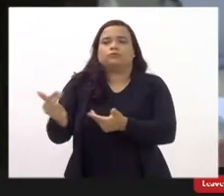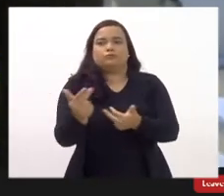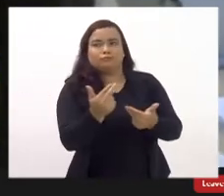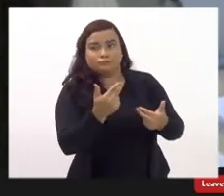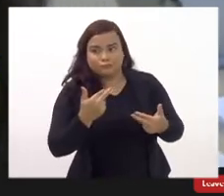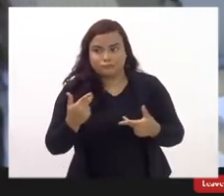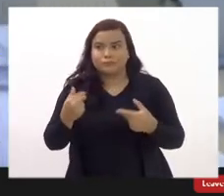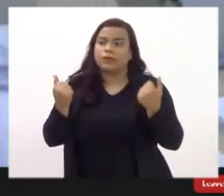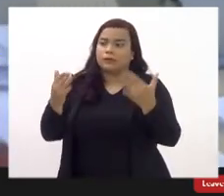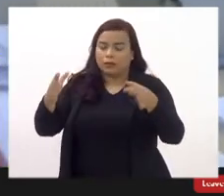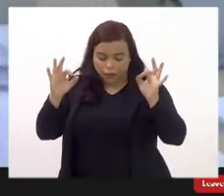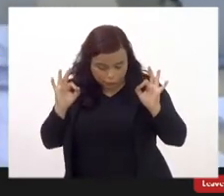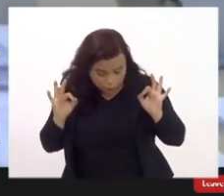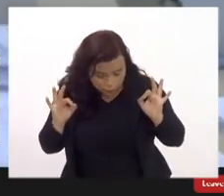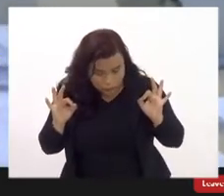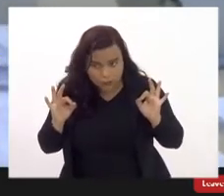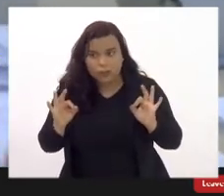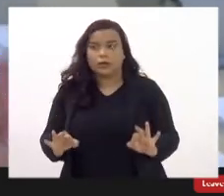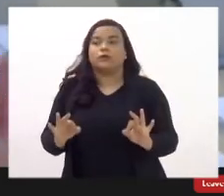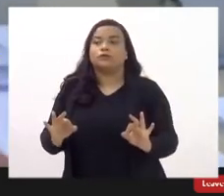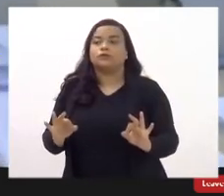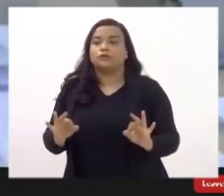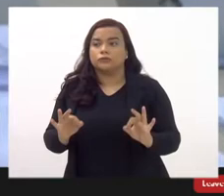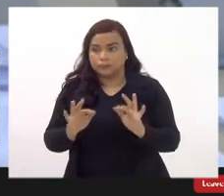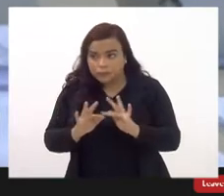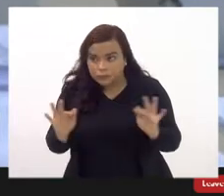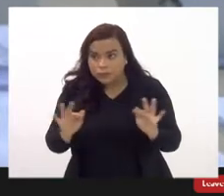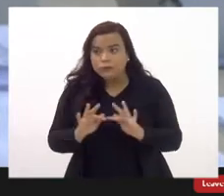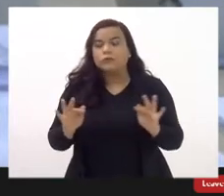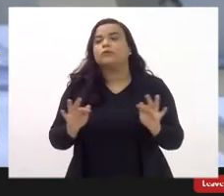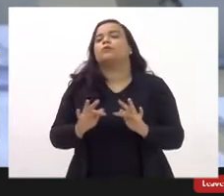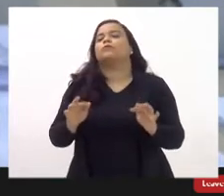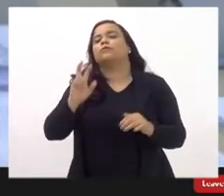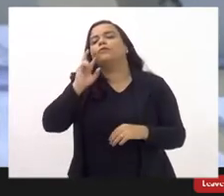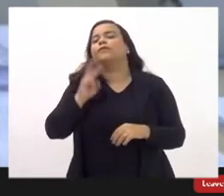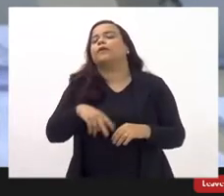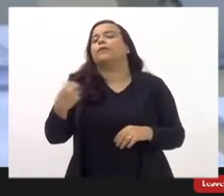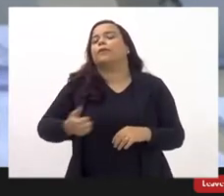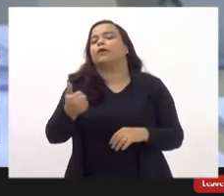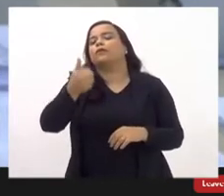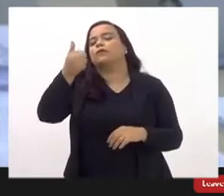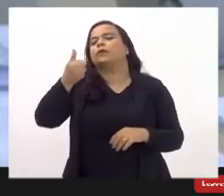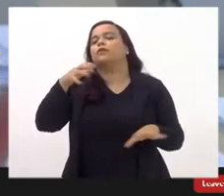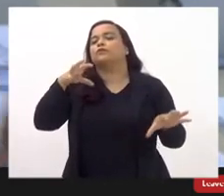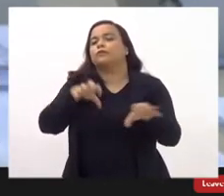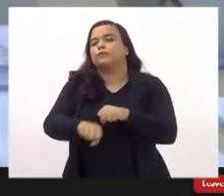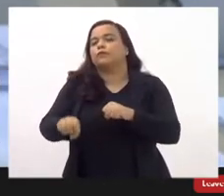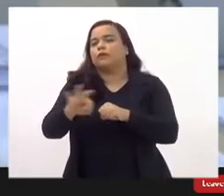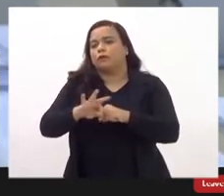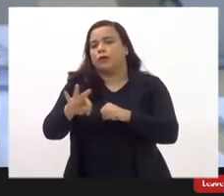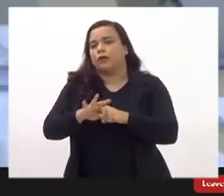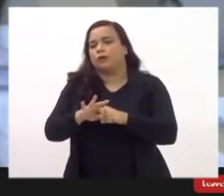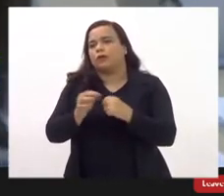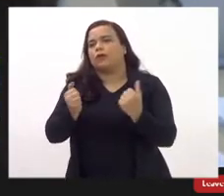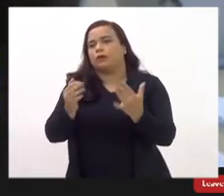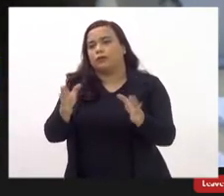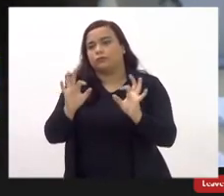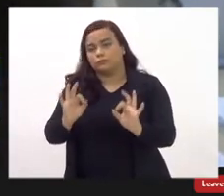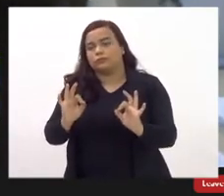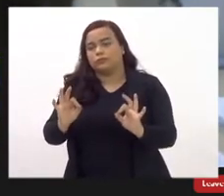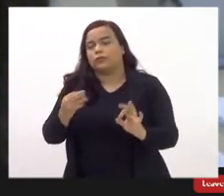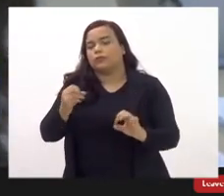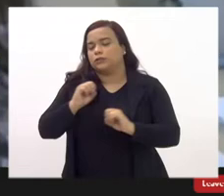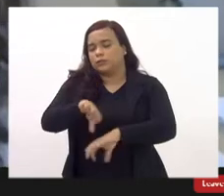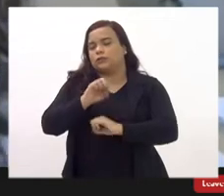para garantia do mínimo eficiente, para garantir a qualidade da nossa formação técnica, garantindo o ensino